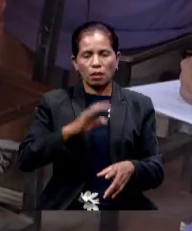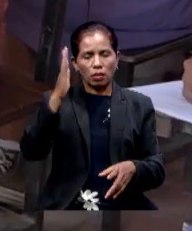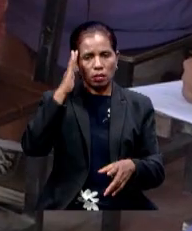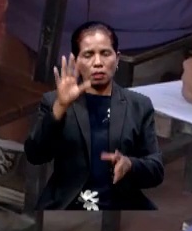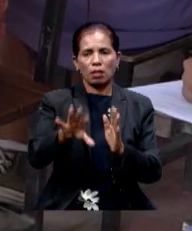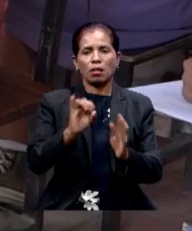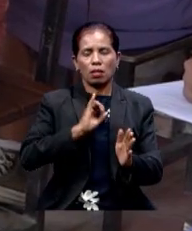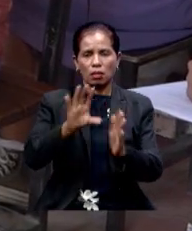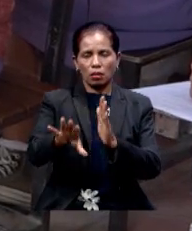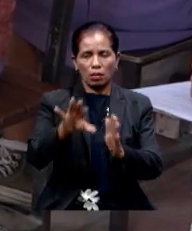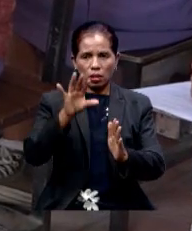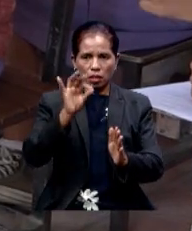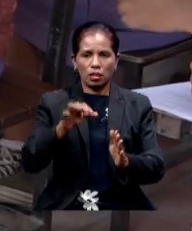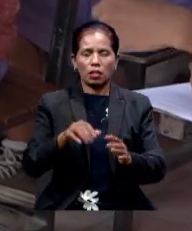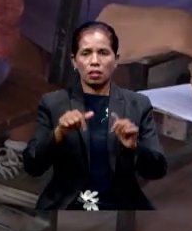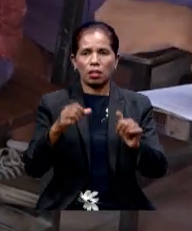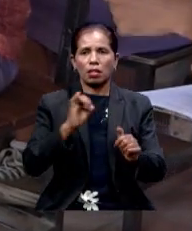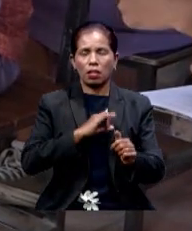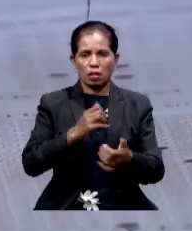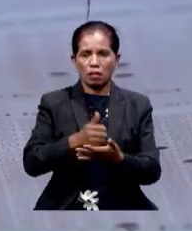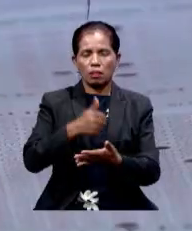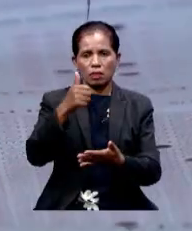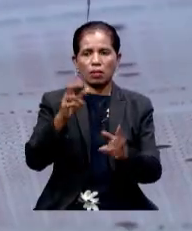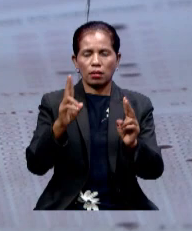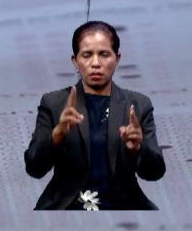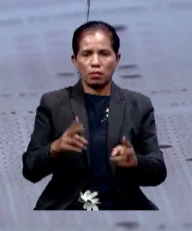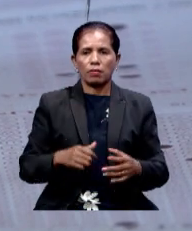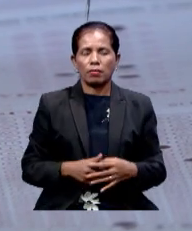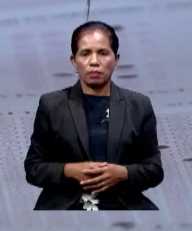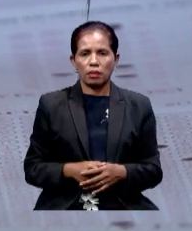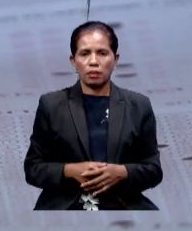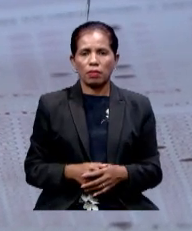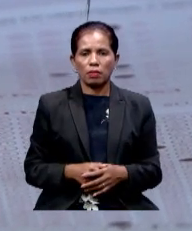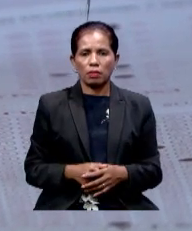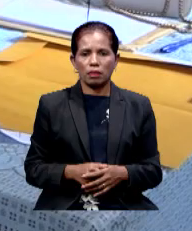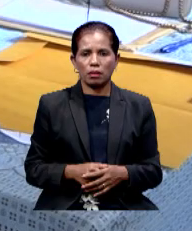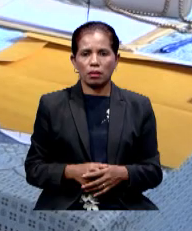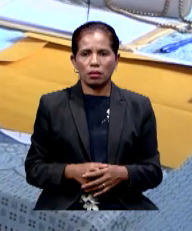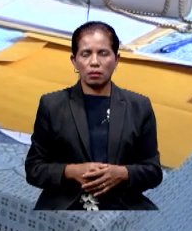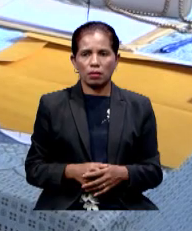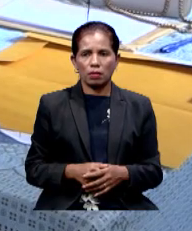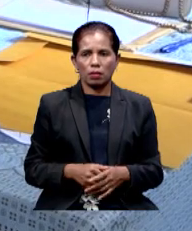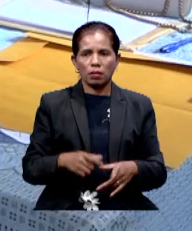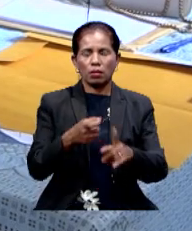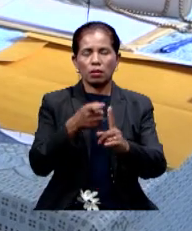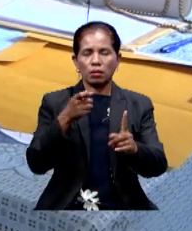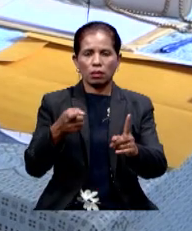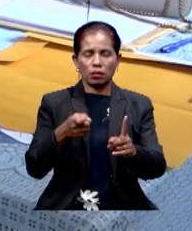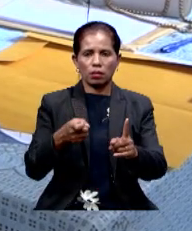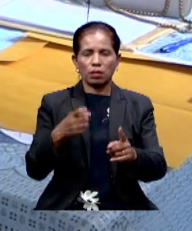de né ou porque é o sorte me cauhili de né galera usi se usi ensino básico mas me não é